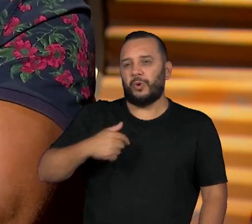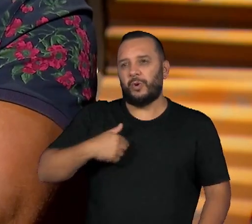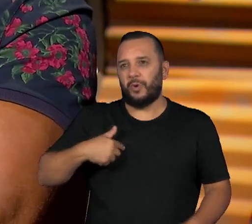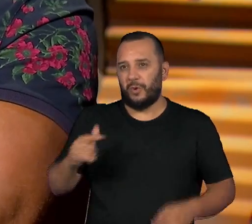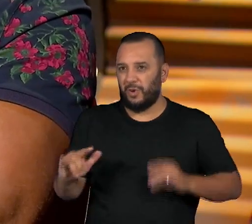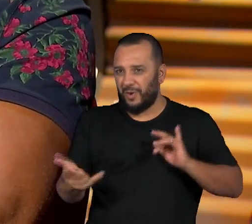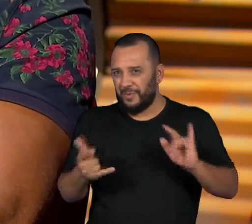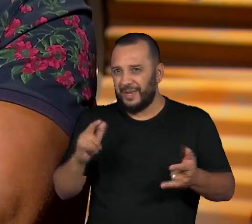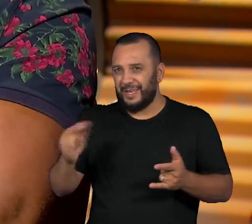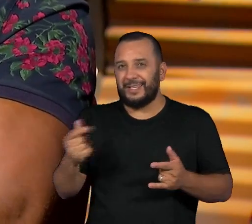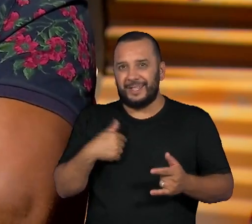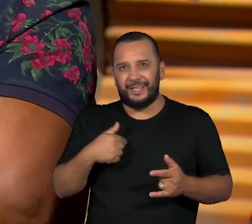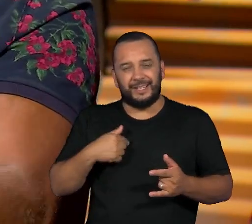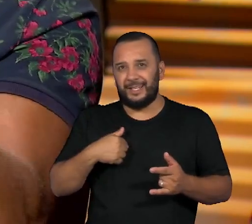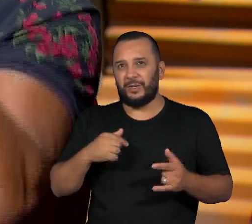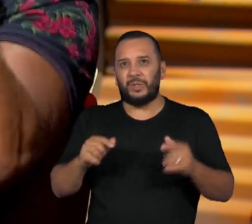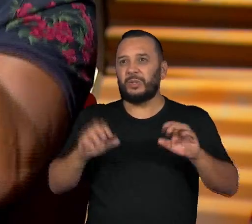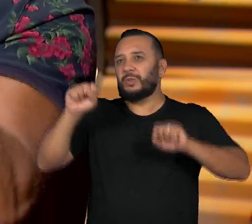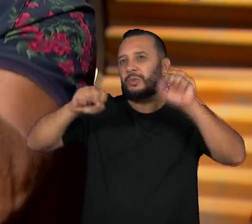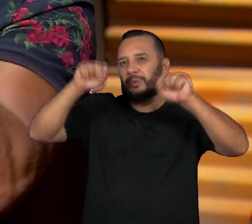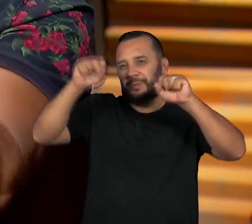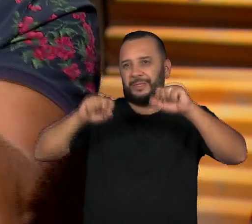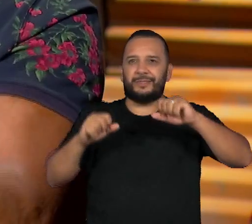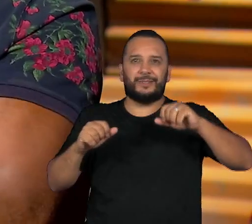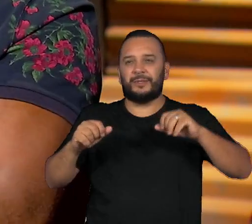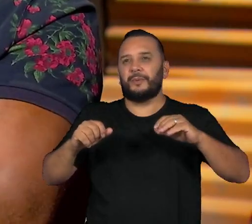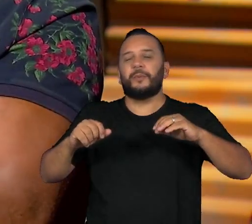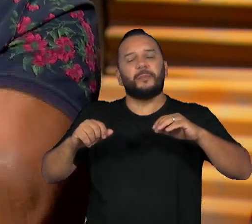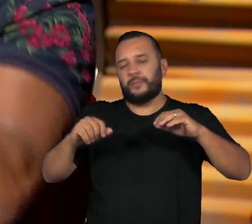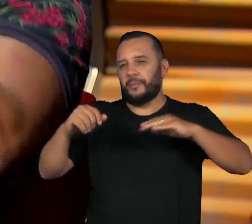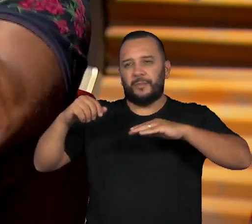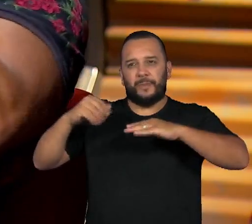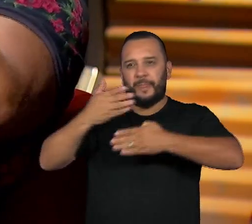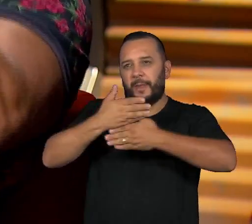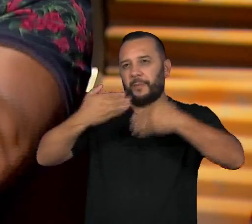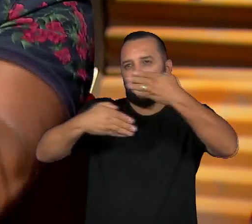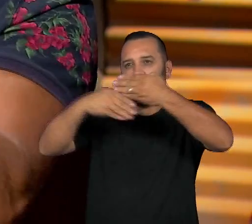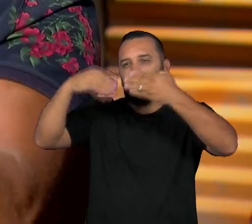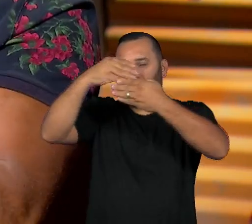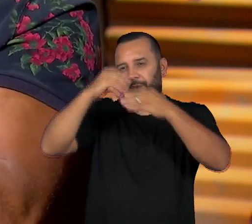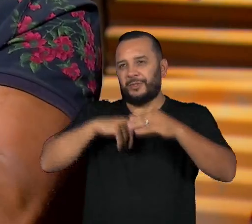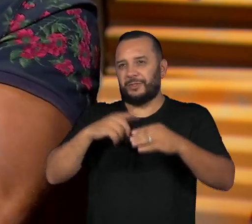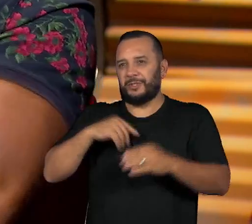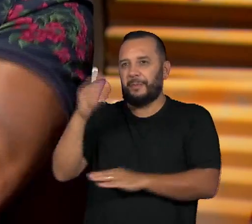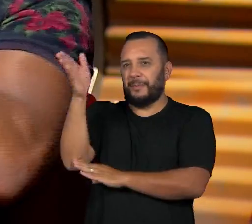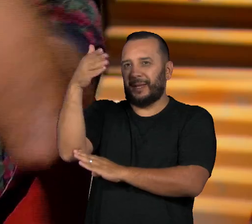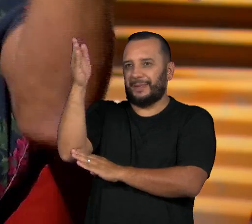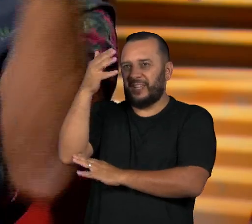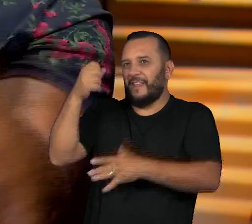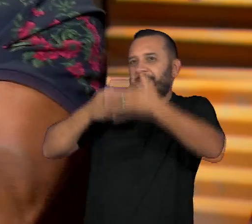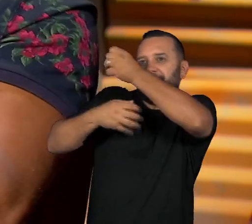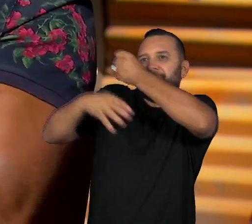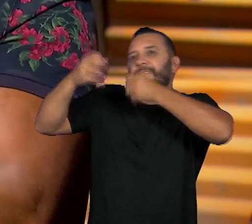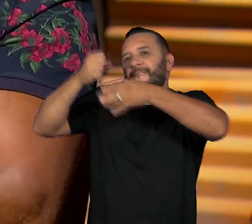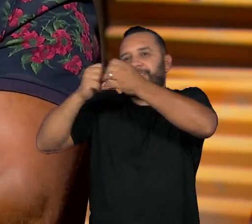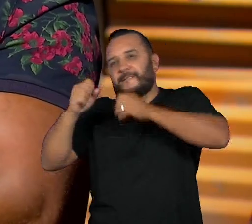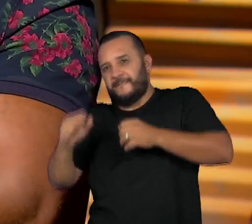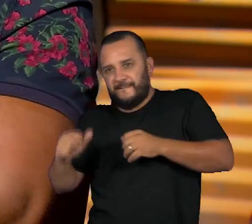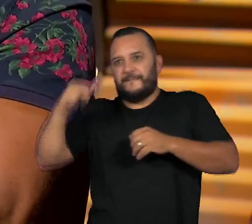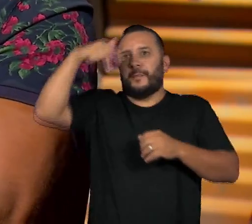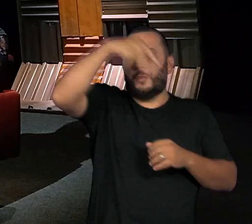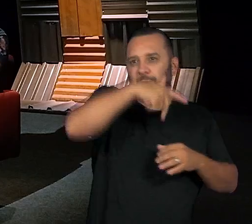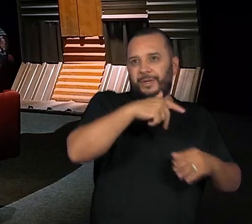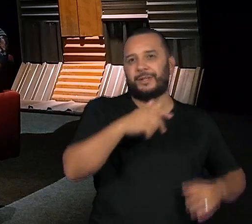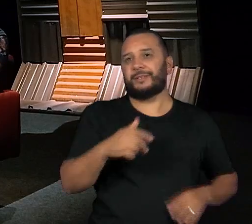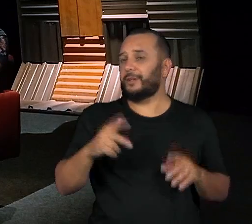E fazia um monte de doideira. Subia no telhado da escola, subia no muro, subia no mastro da bandeira, ficava pulando de um mastro pro outro, umas coisas